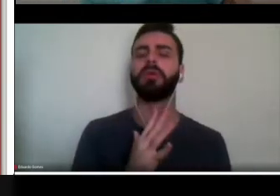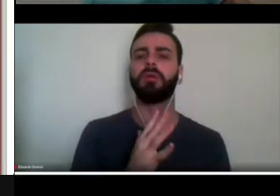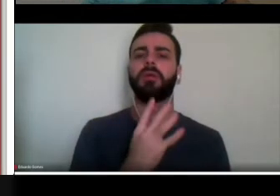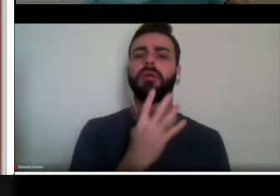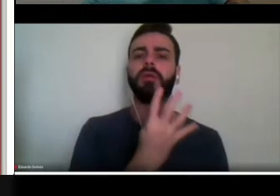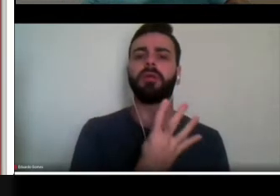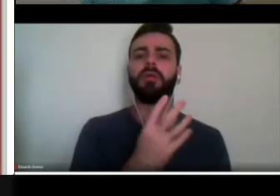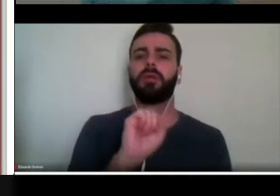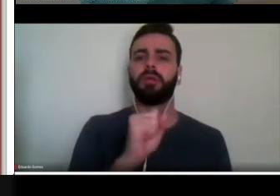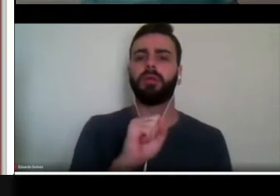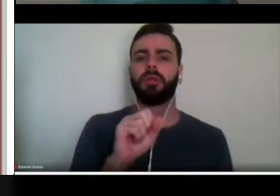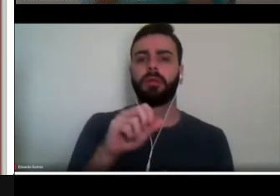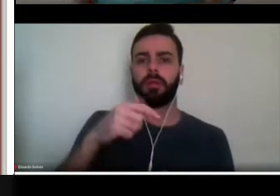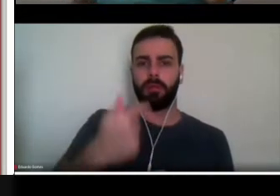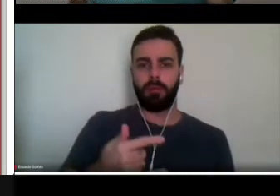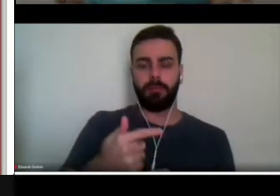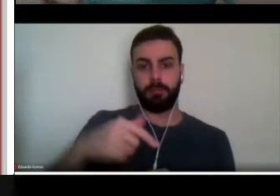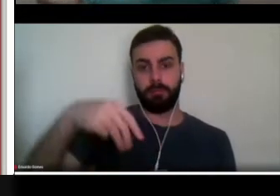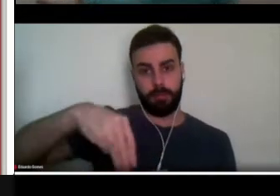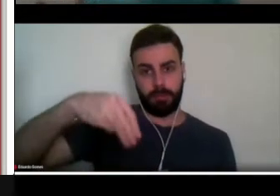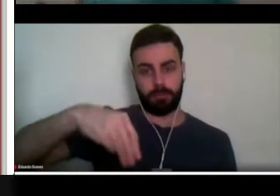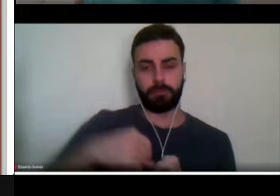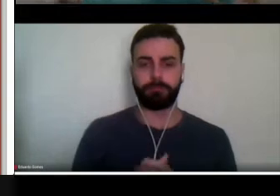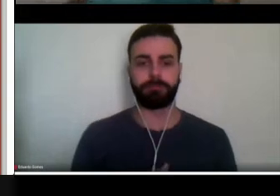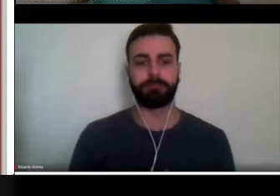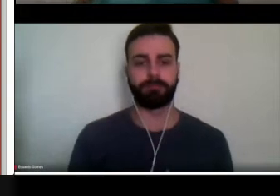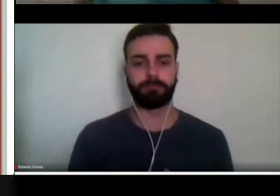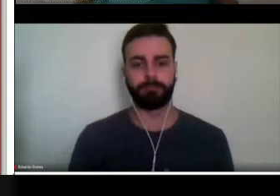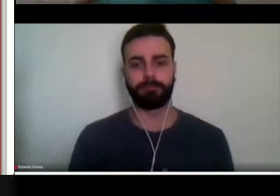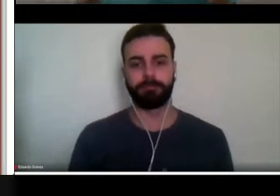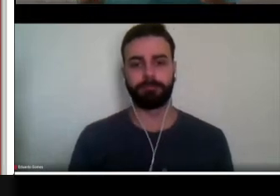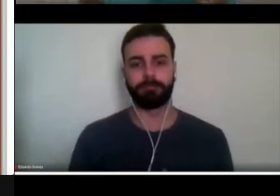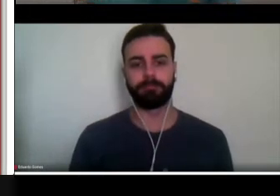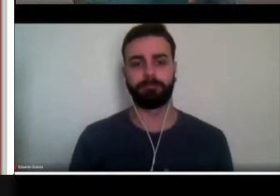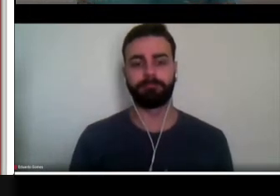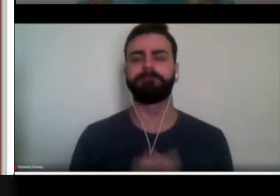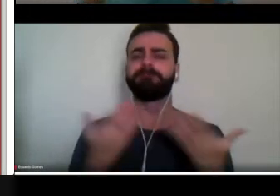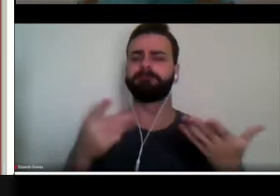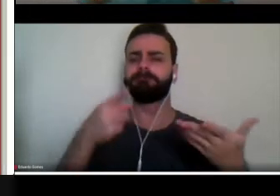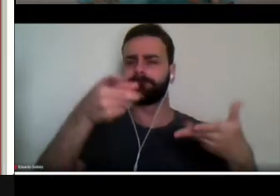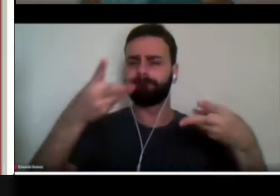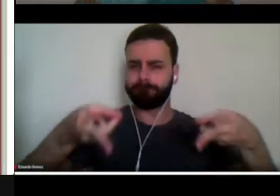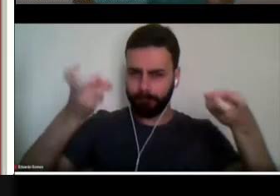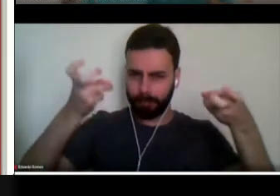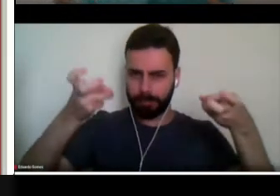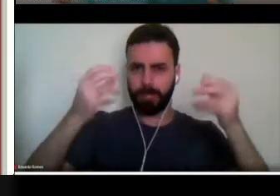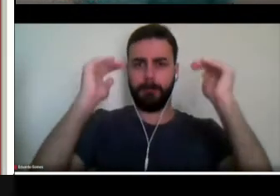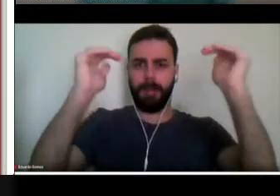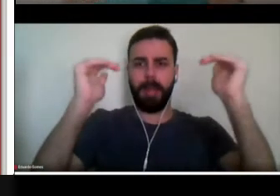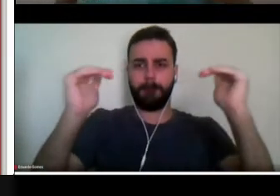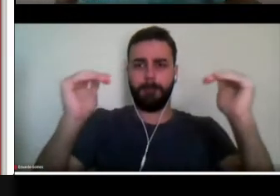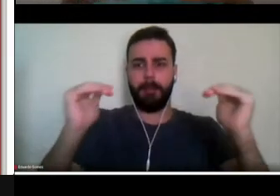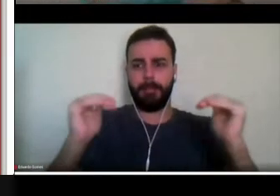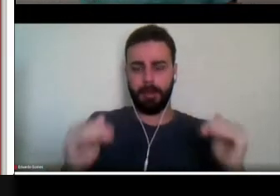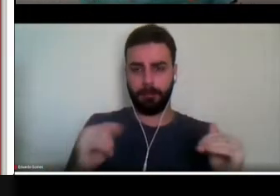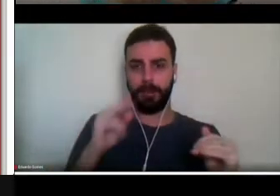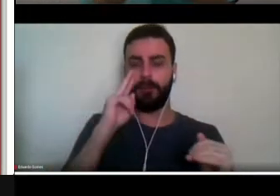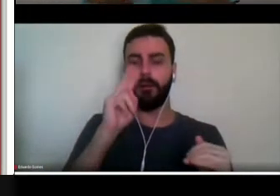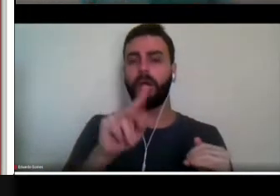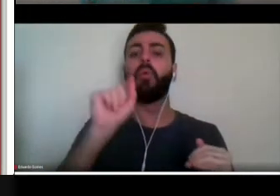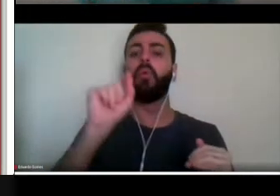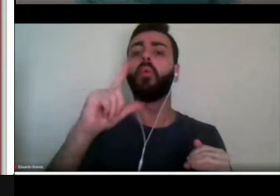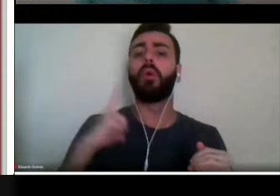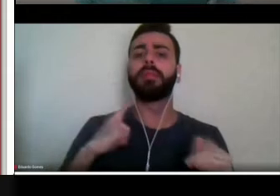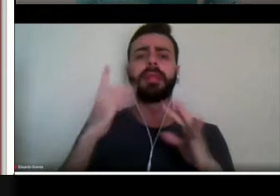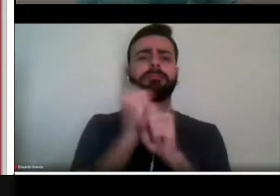metros. Então, observem que aqui, de novo, são contas simples. E o que faz a